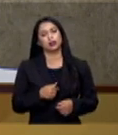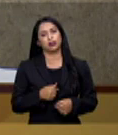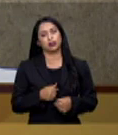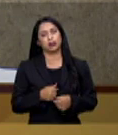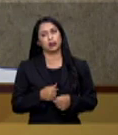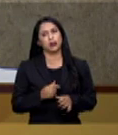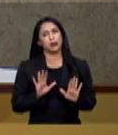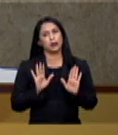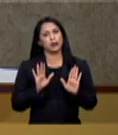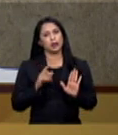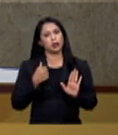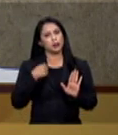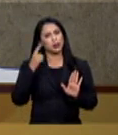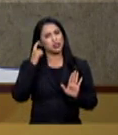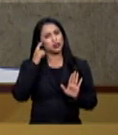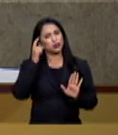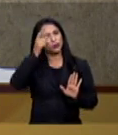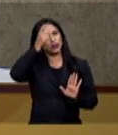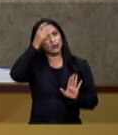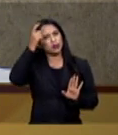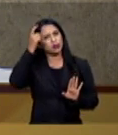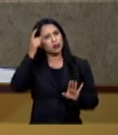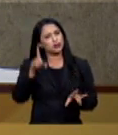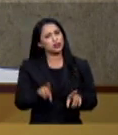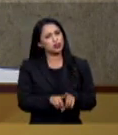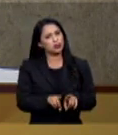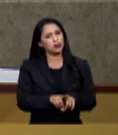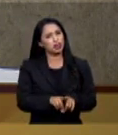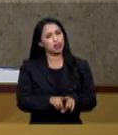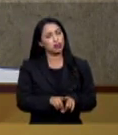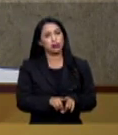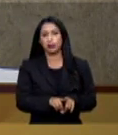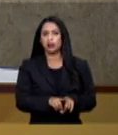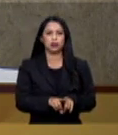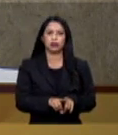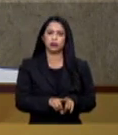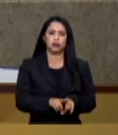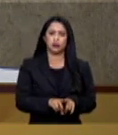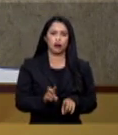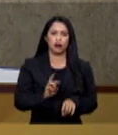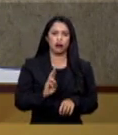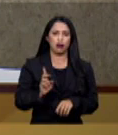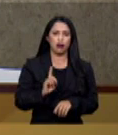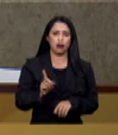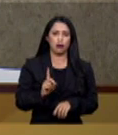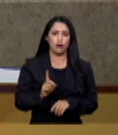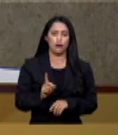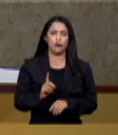o ministro Lewandowski também votava... Não, votou pela procedência.